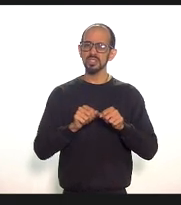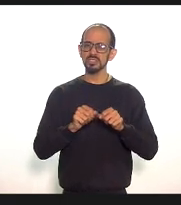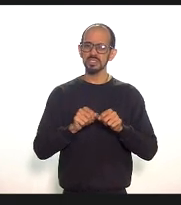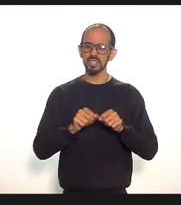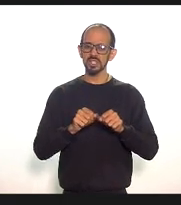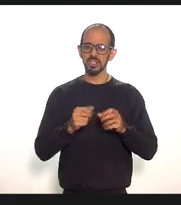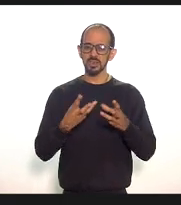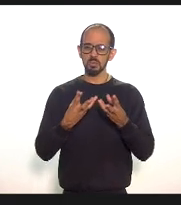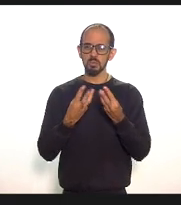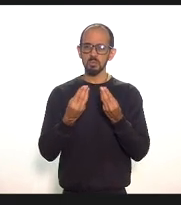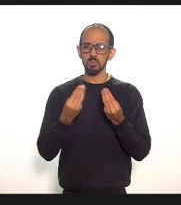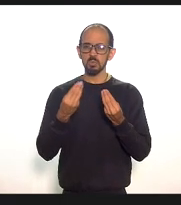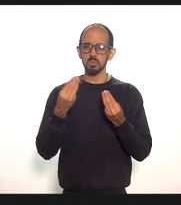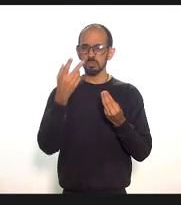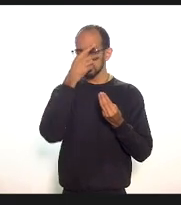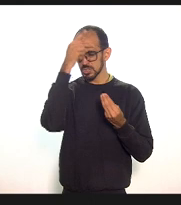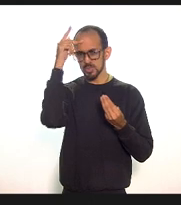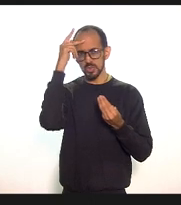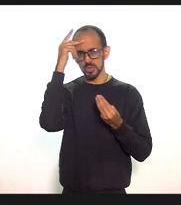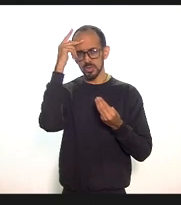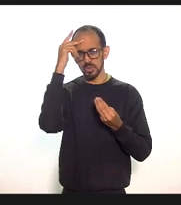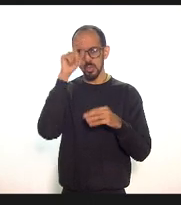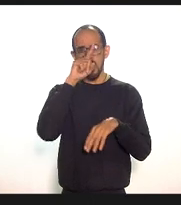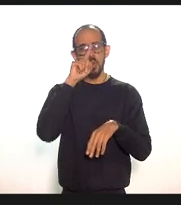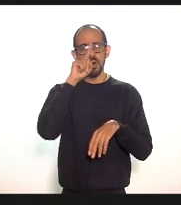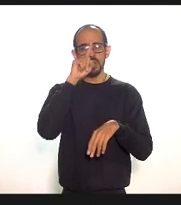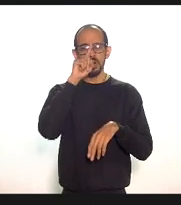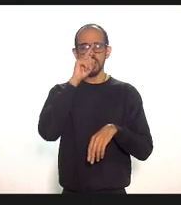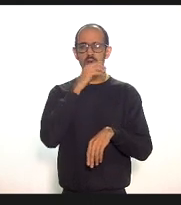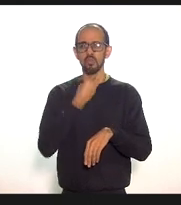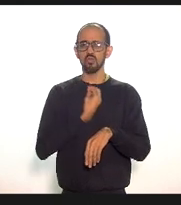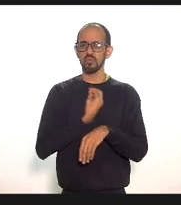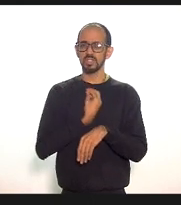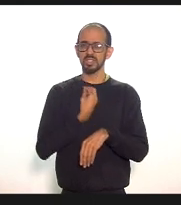de gente, arriscando a vida das pessoas?